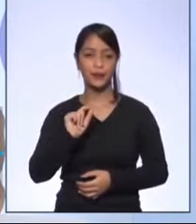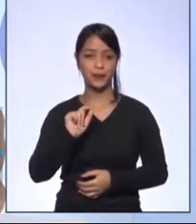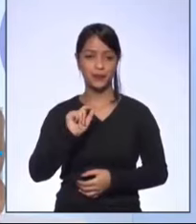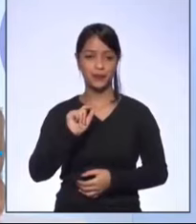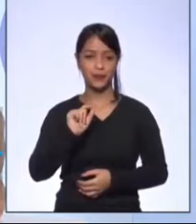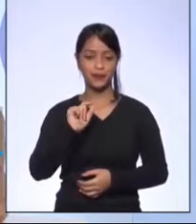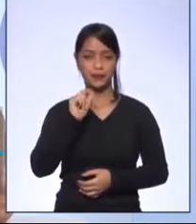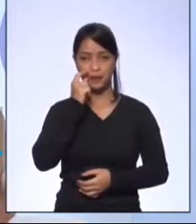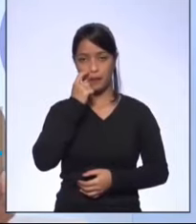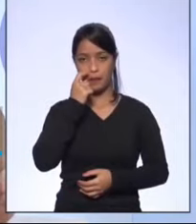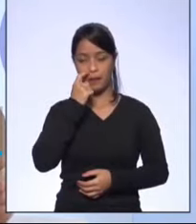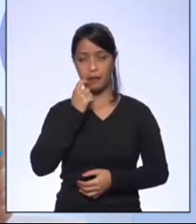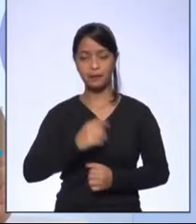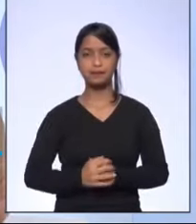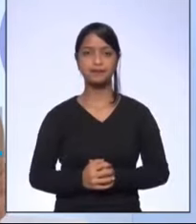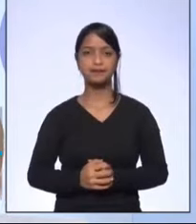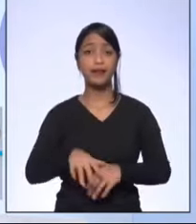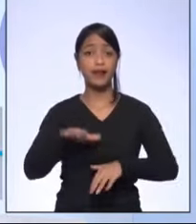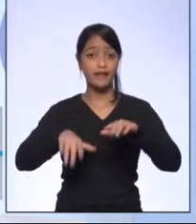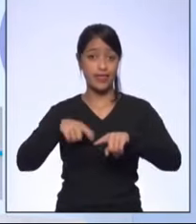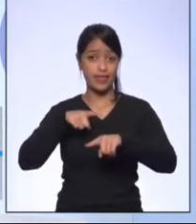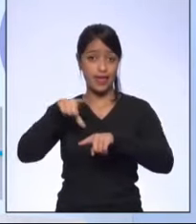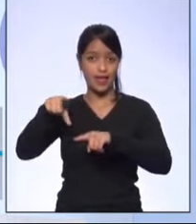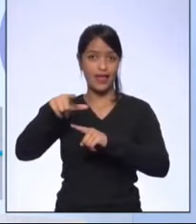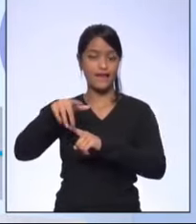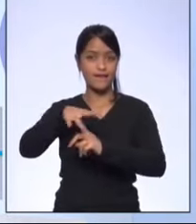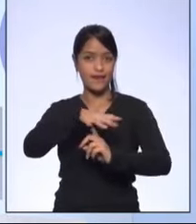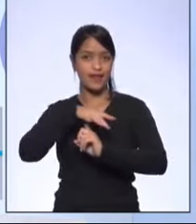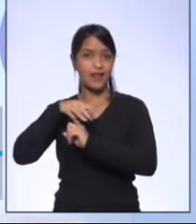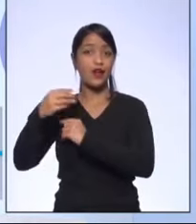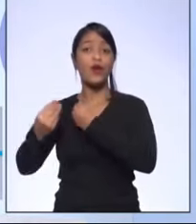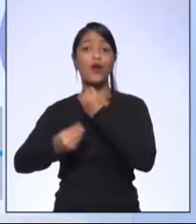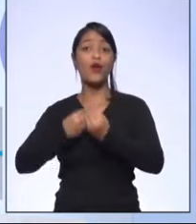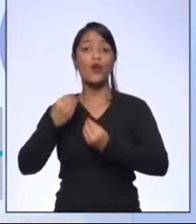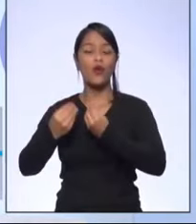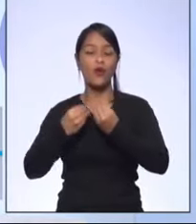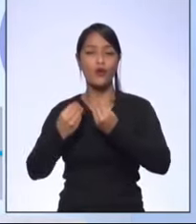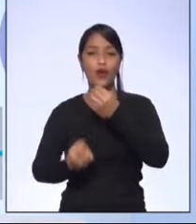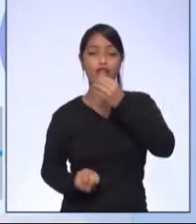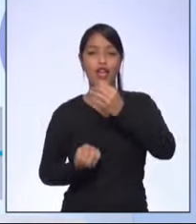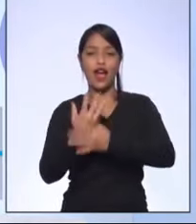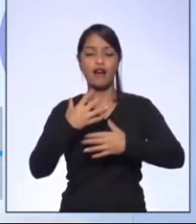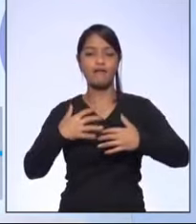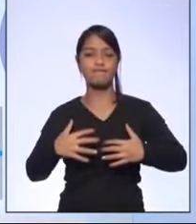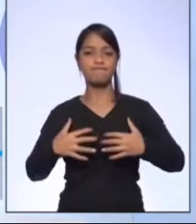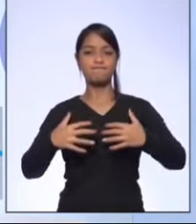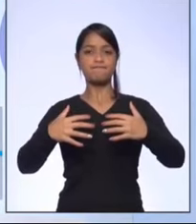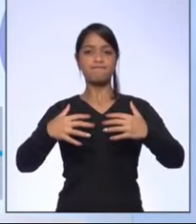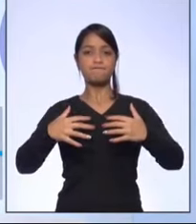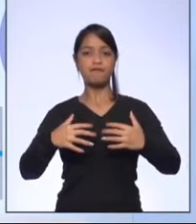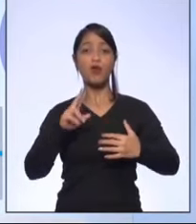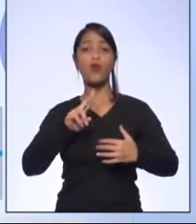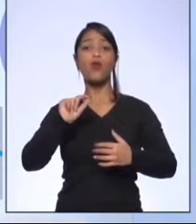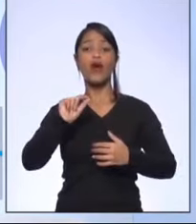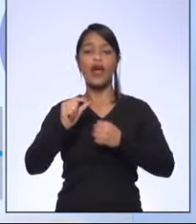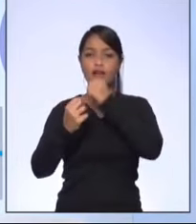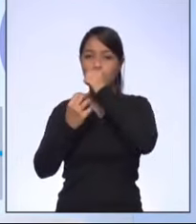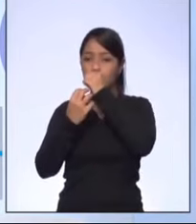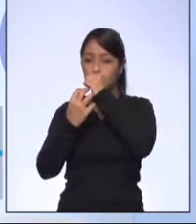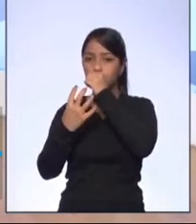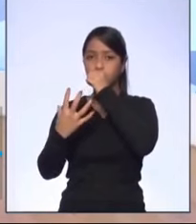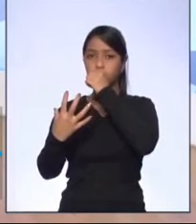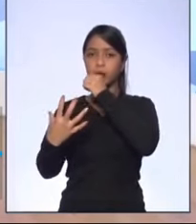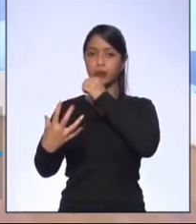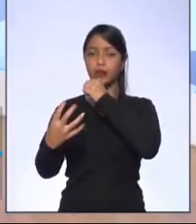coisa que geralmente ocorre nas feiras é fazer um pulmão, né? Com duas bexigas e tudo mais. Fica a dica aí para a galera que quiser participar, né, professor?